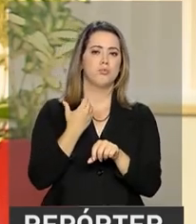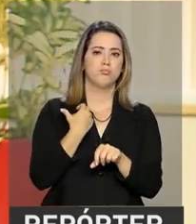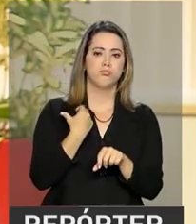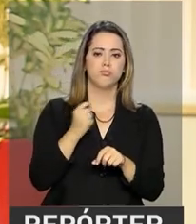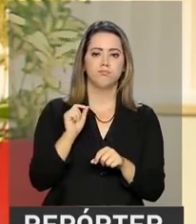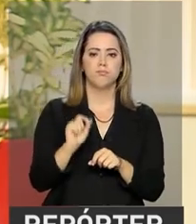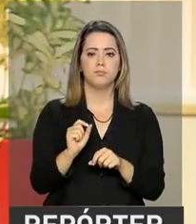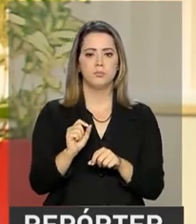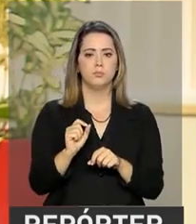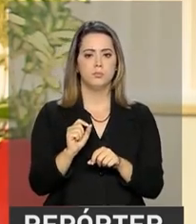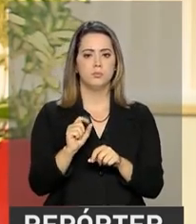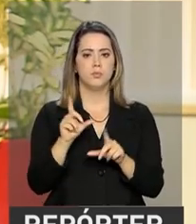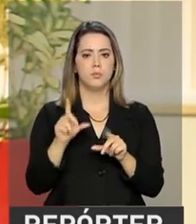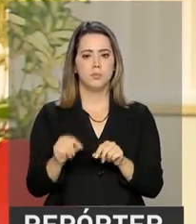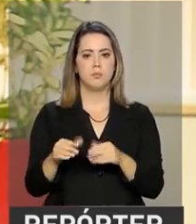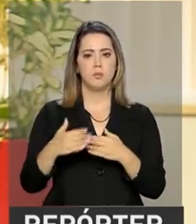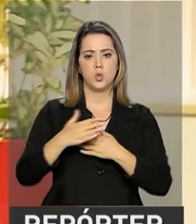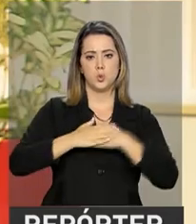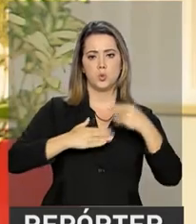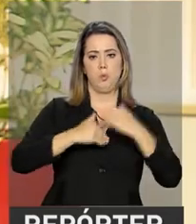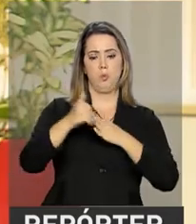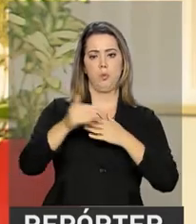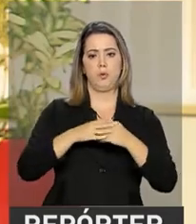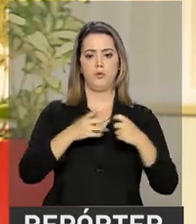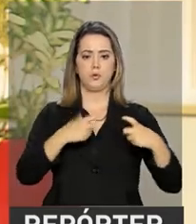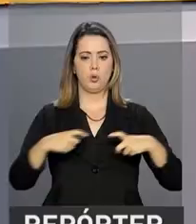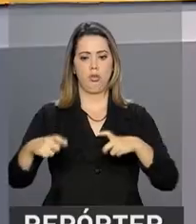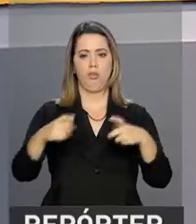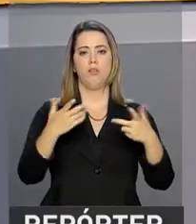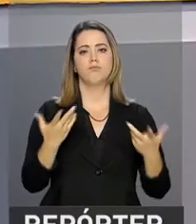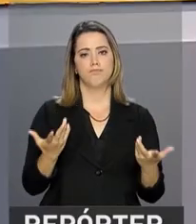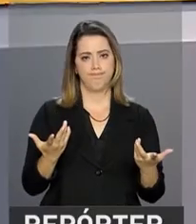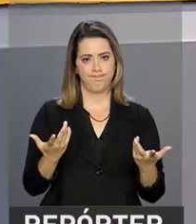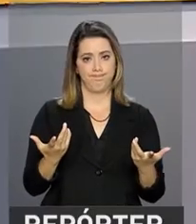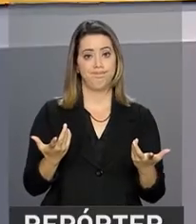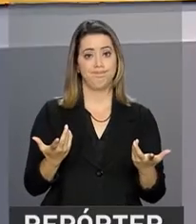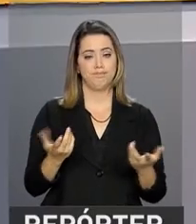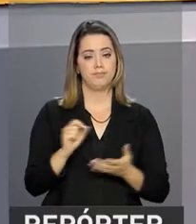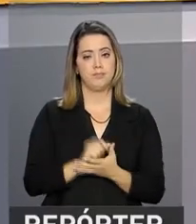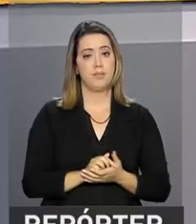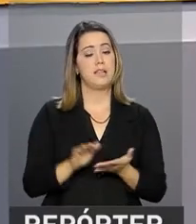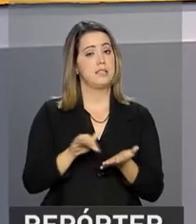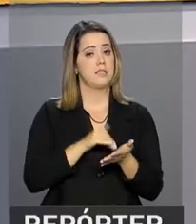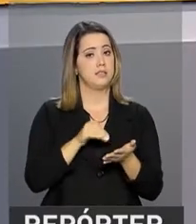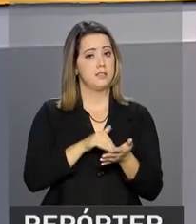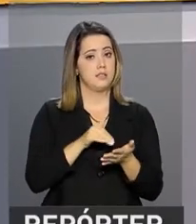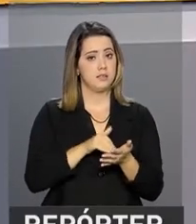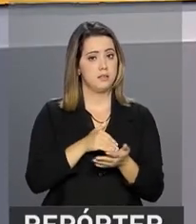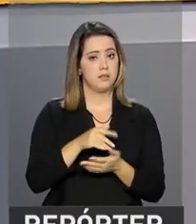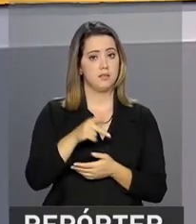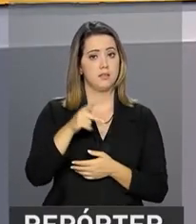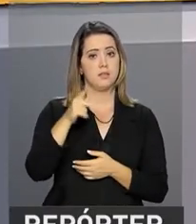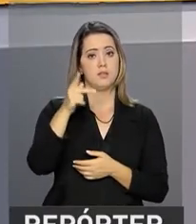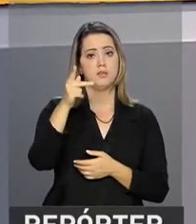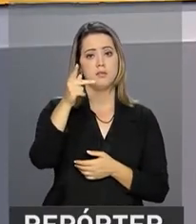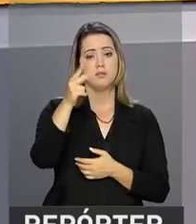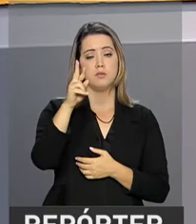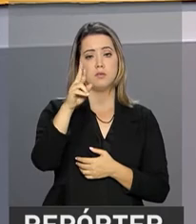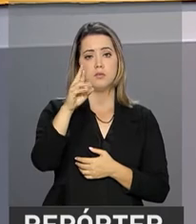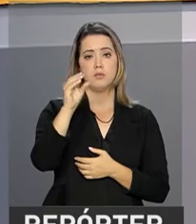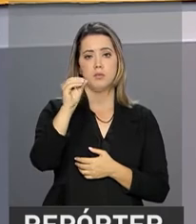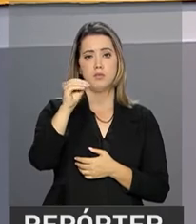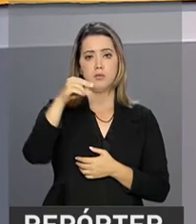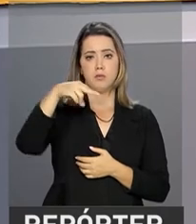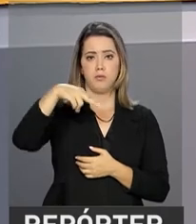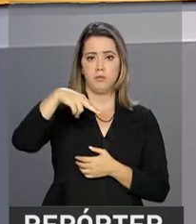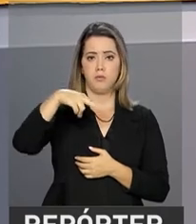de profissionais para o mercado. E as inscrições para o Programa Nacional de Acesso ao Ensino